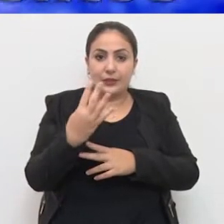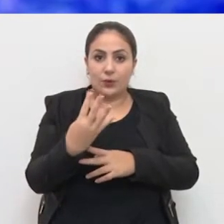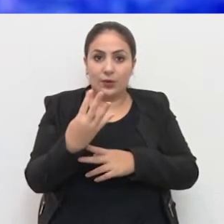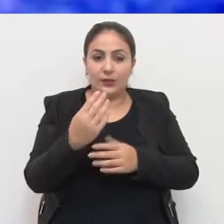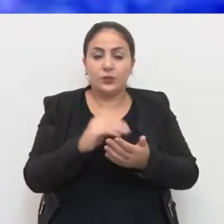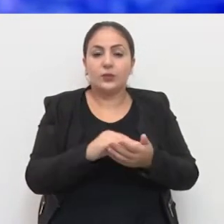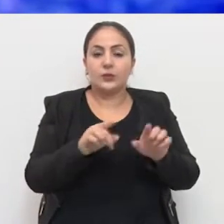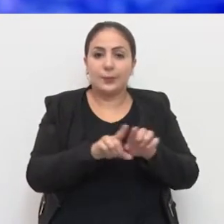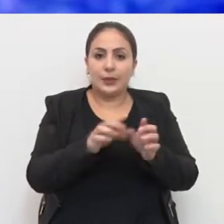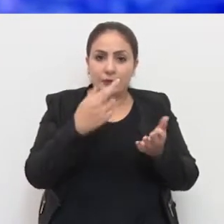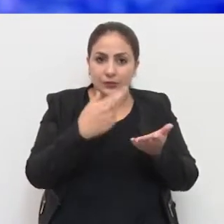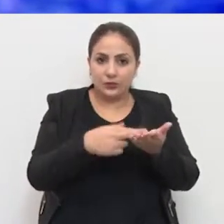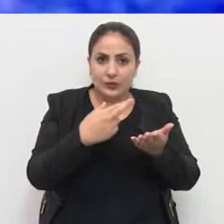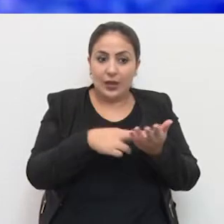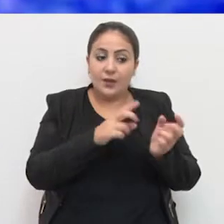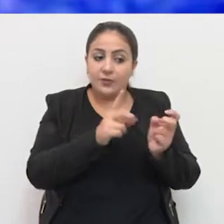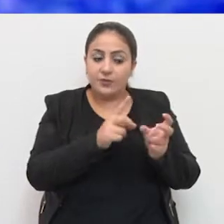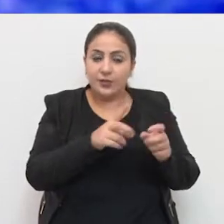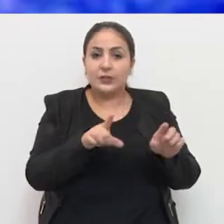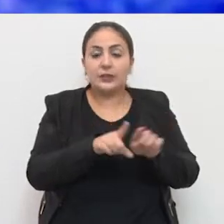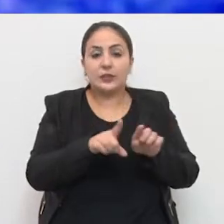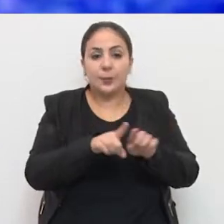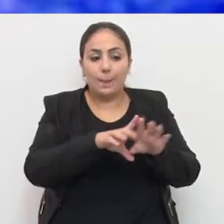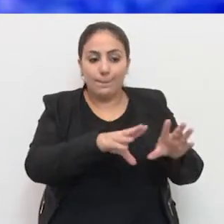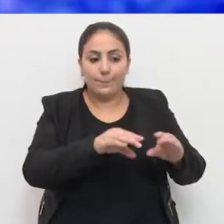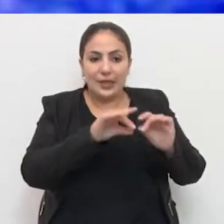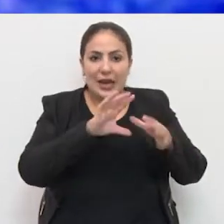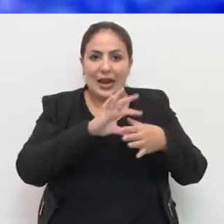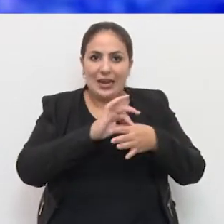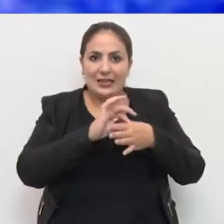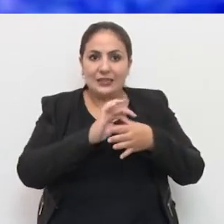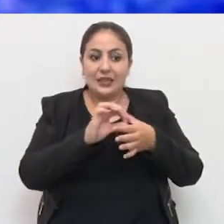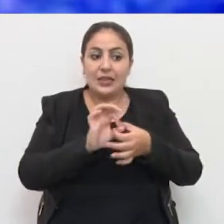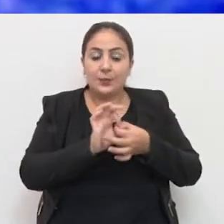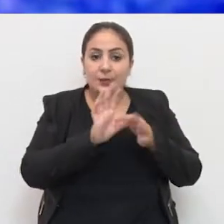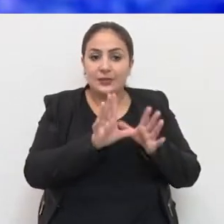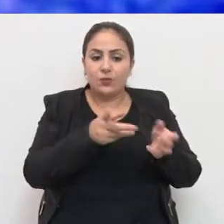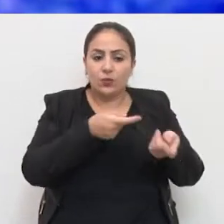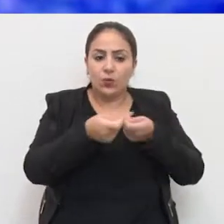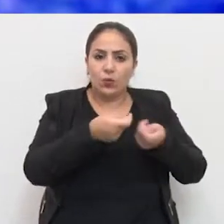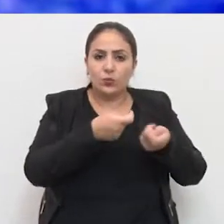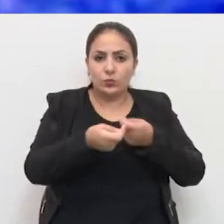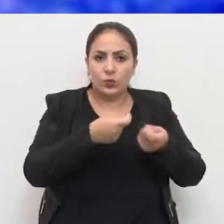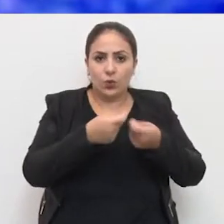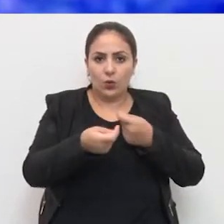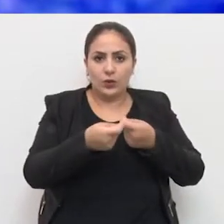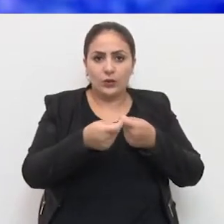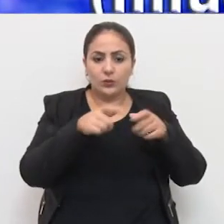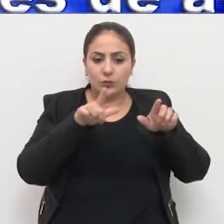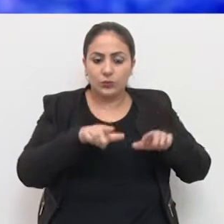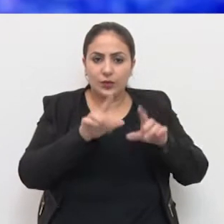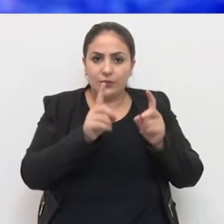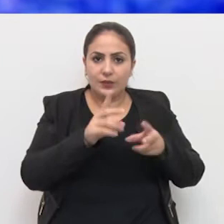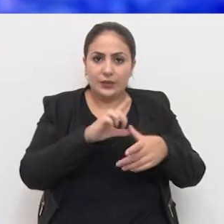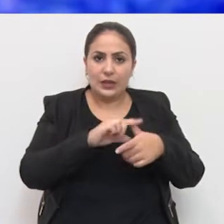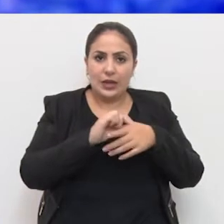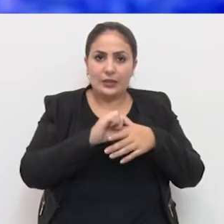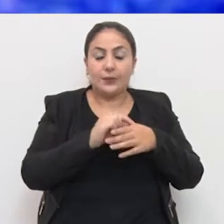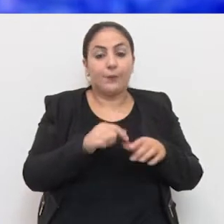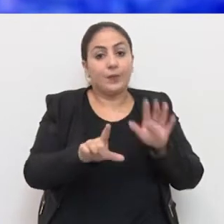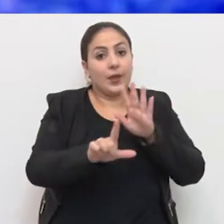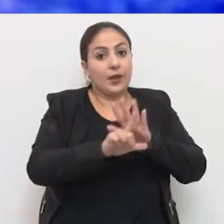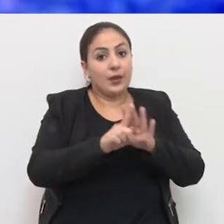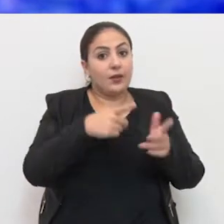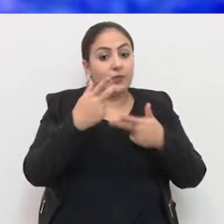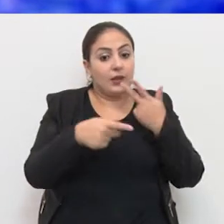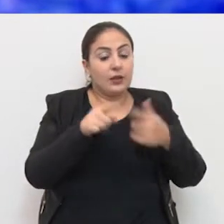1974 e regulamenta a venda, o manuseio, a licença e o controle dos estabelecimentos. Conforme a lei,